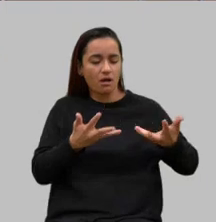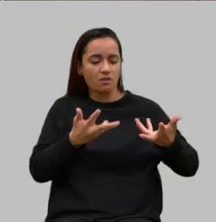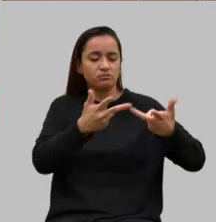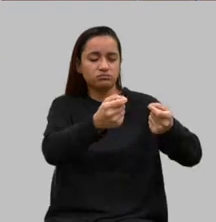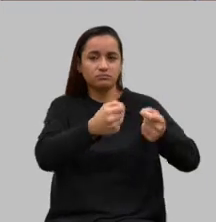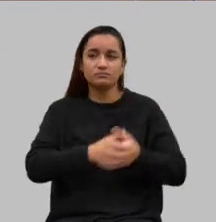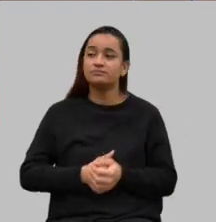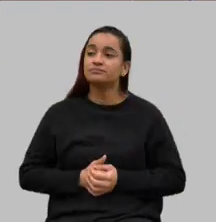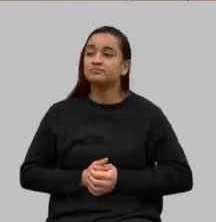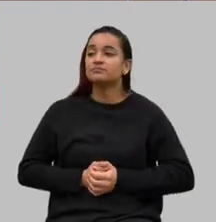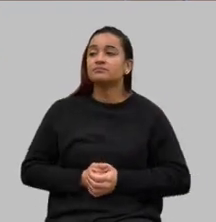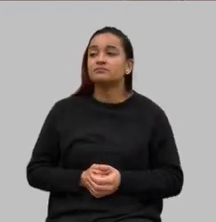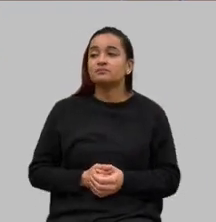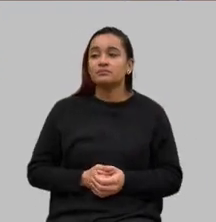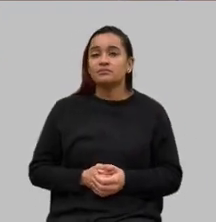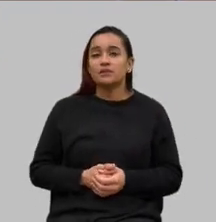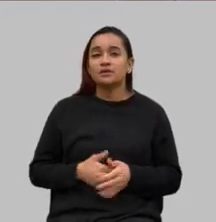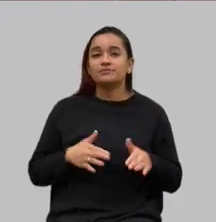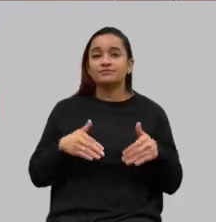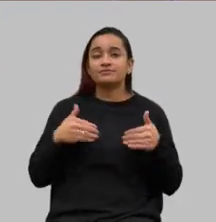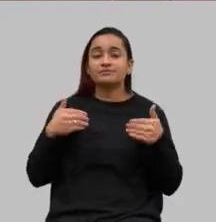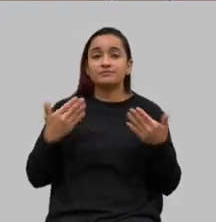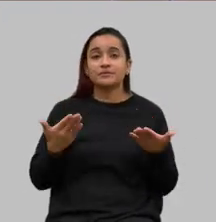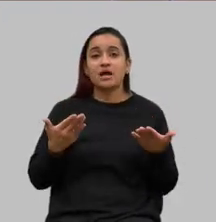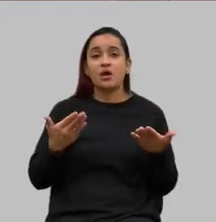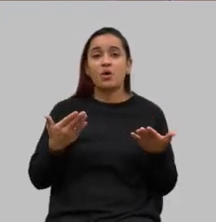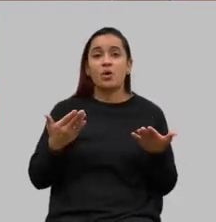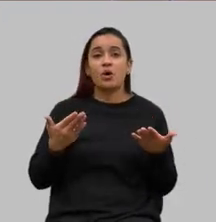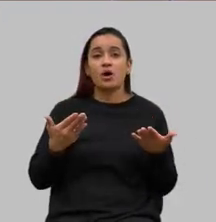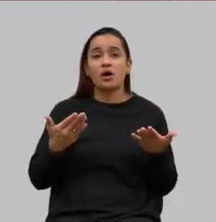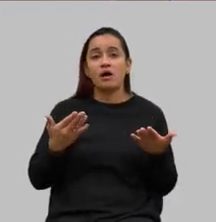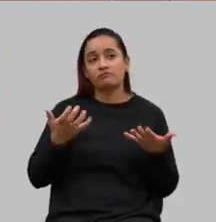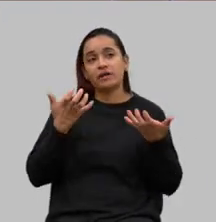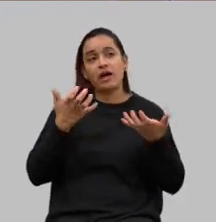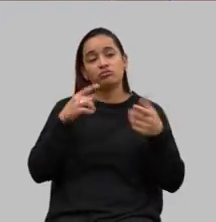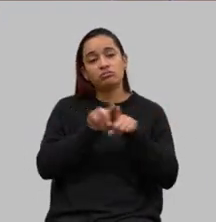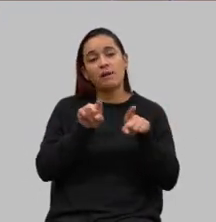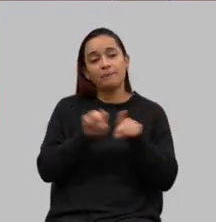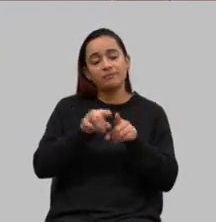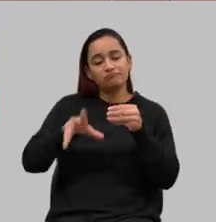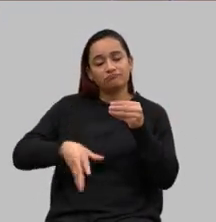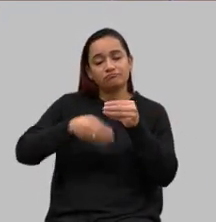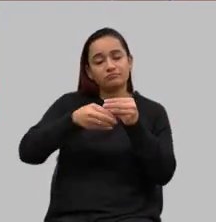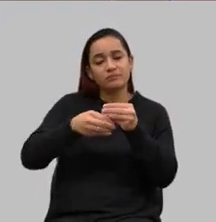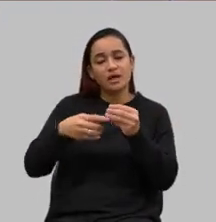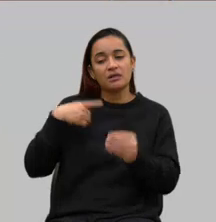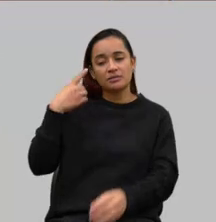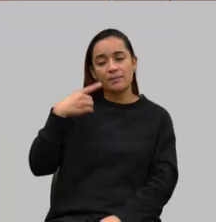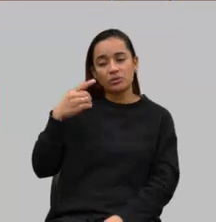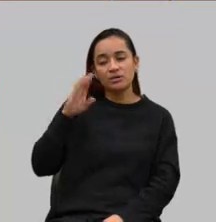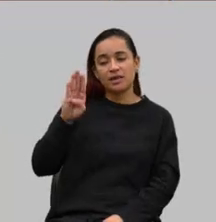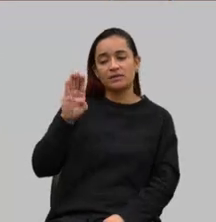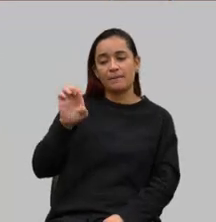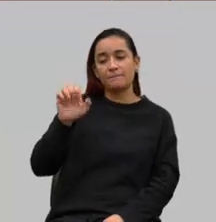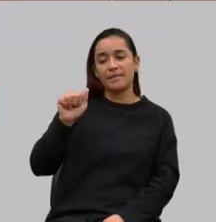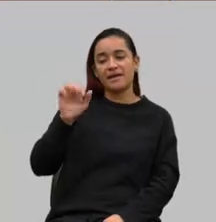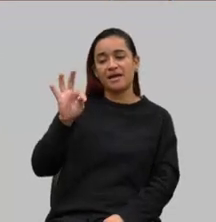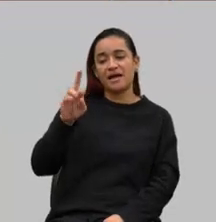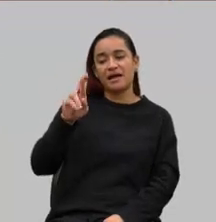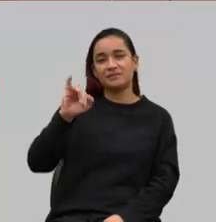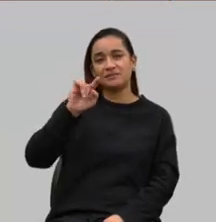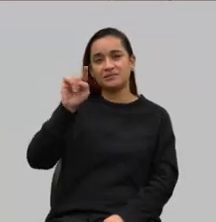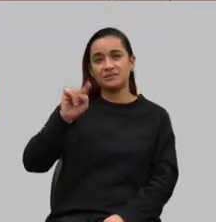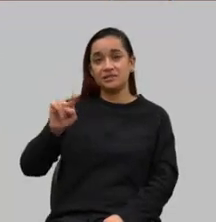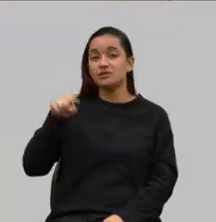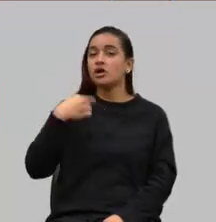e e bem também dizer a deputada Beatriz que nós vamos receber e responder